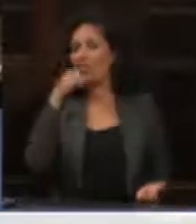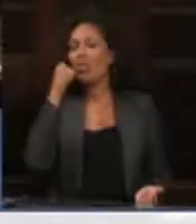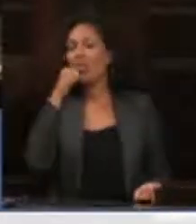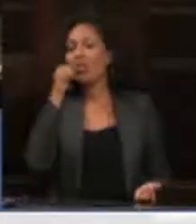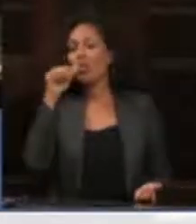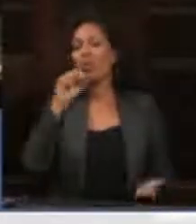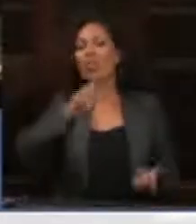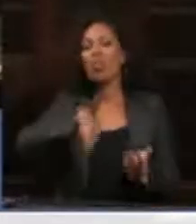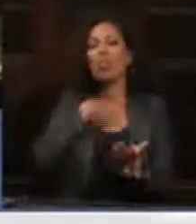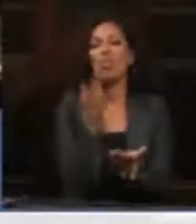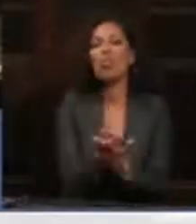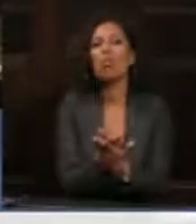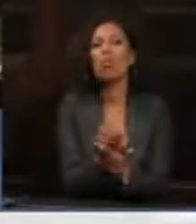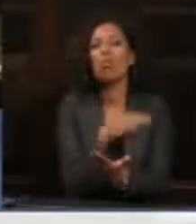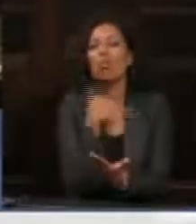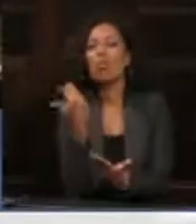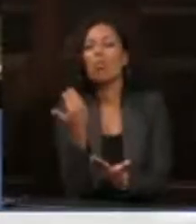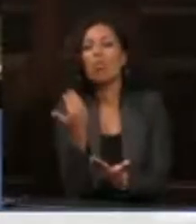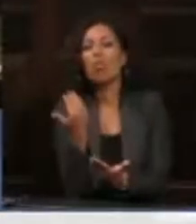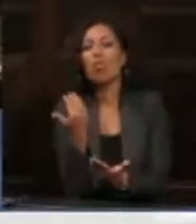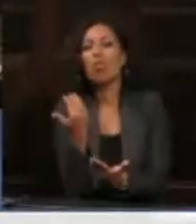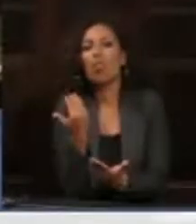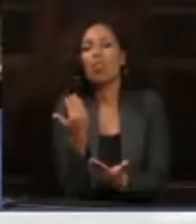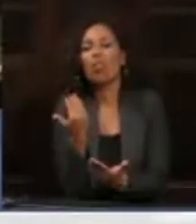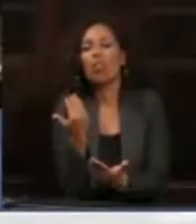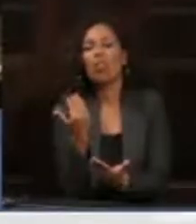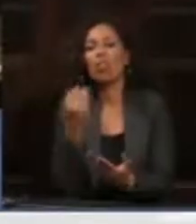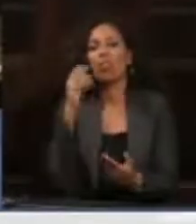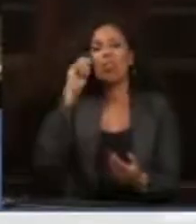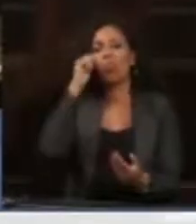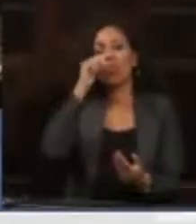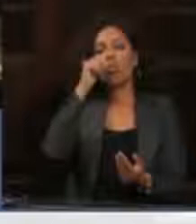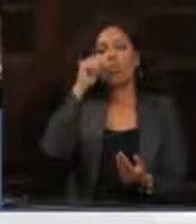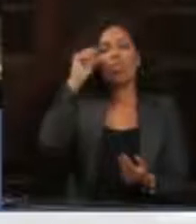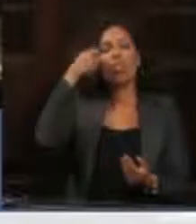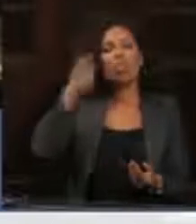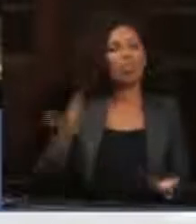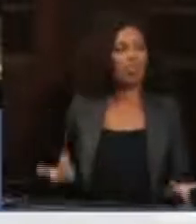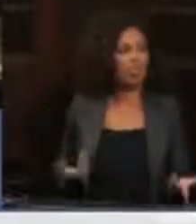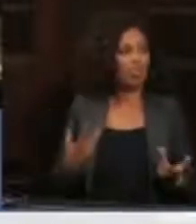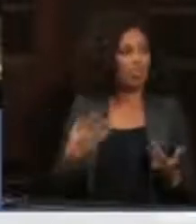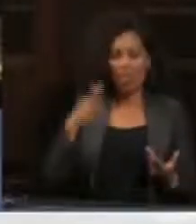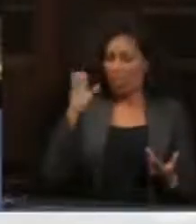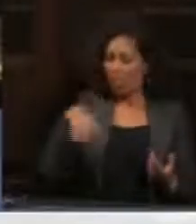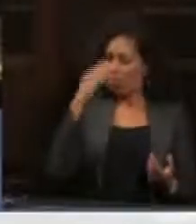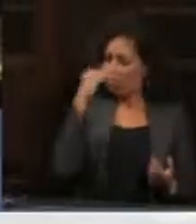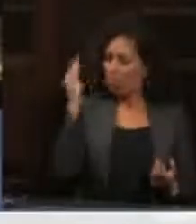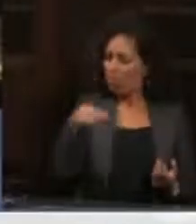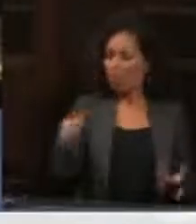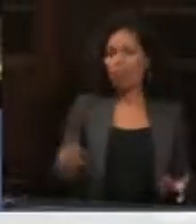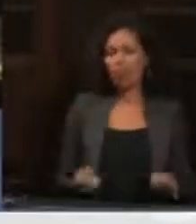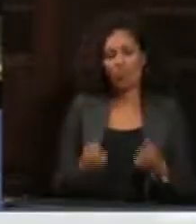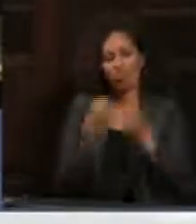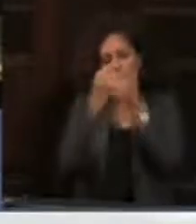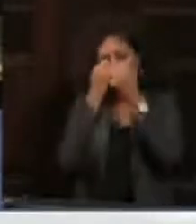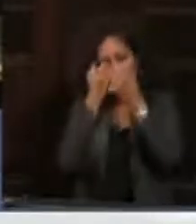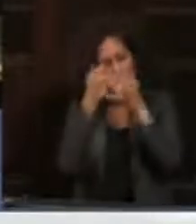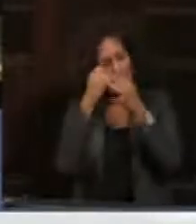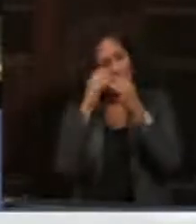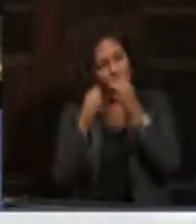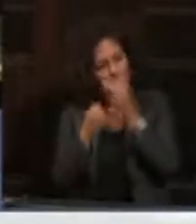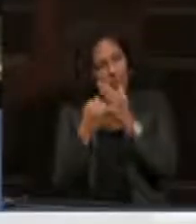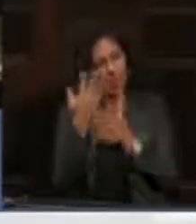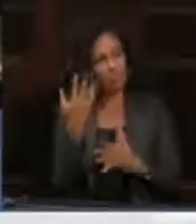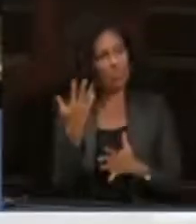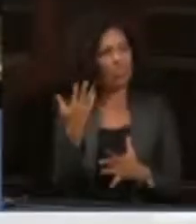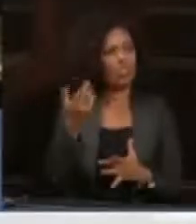Corpos pretos descartáveis. Não é à toa que por vezes nós somos confundidas na entrada dessa